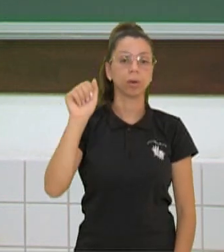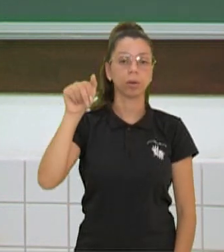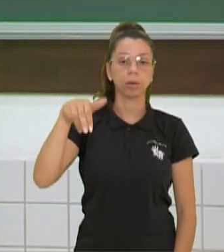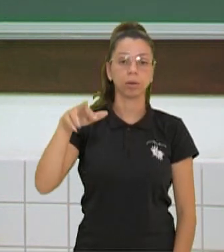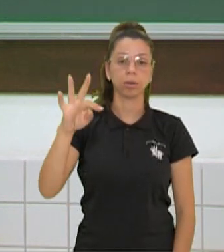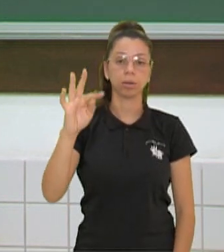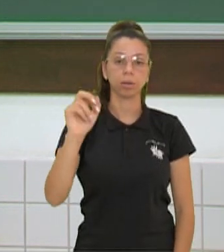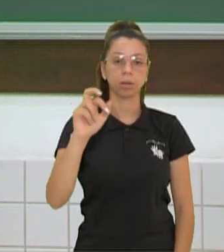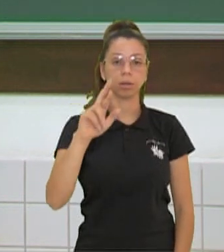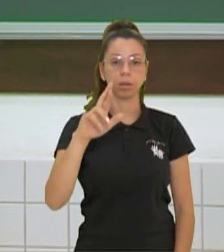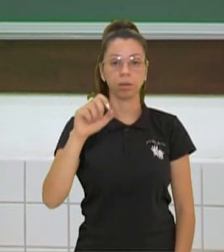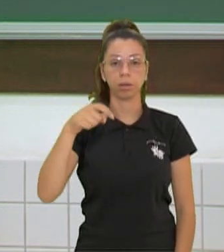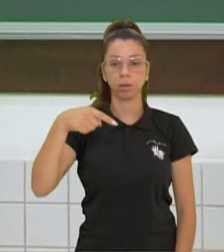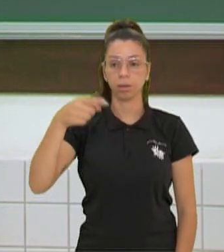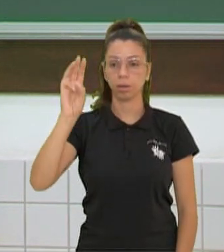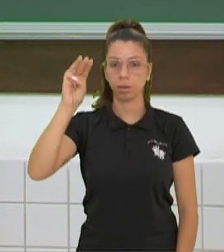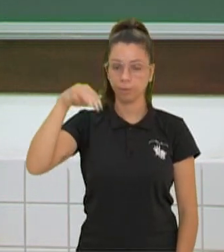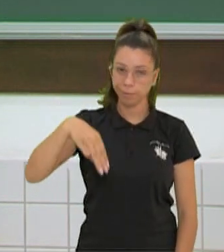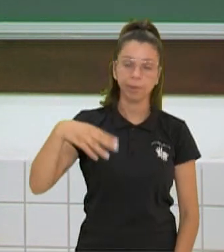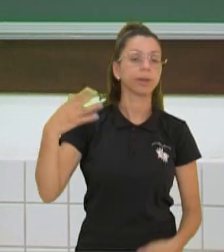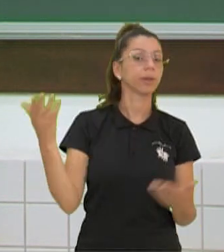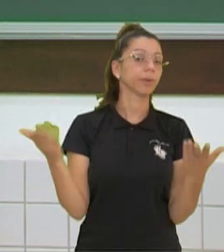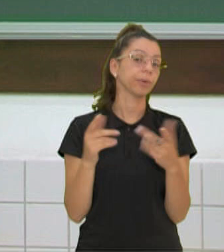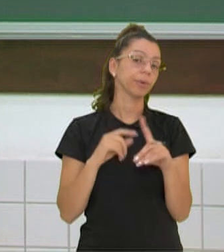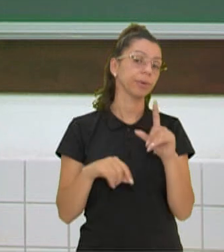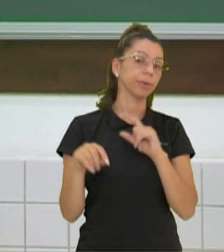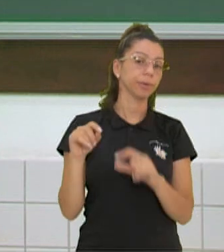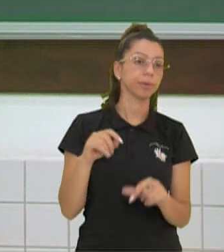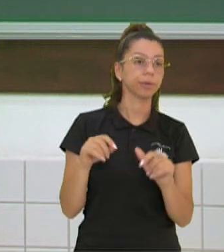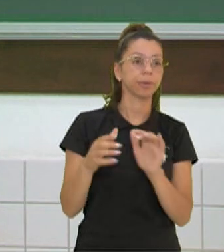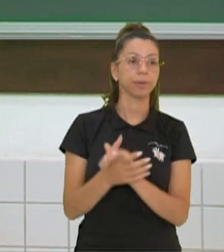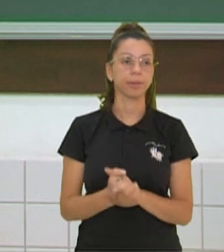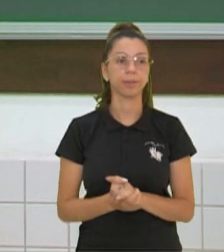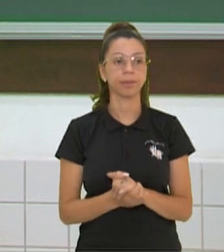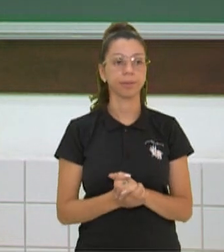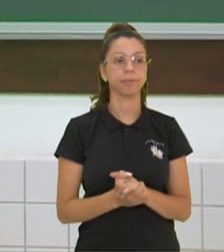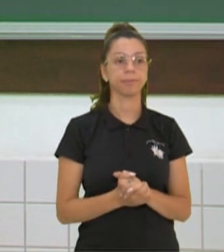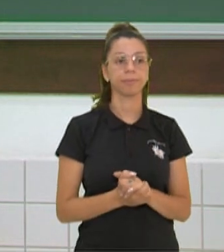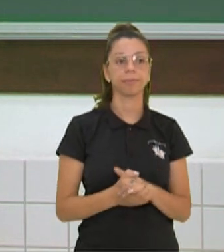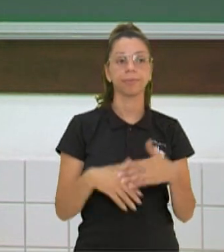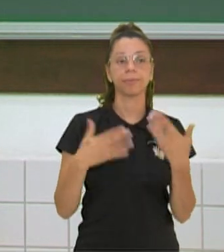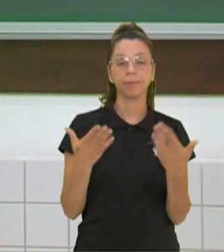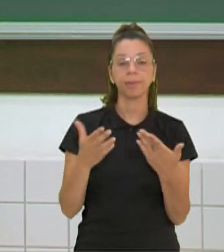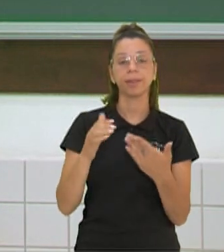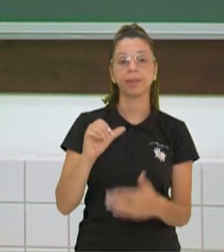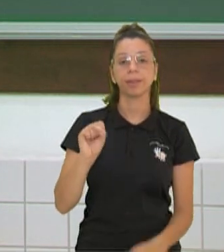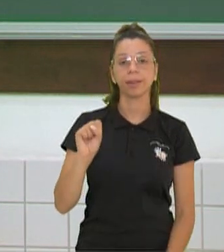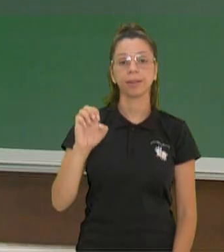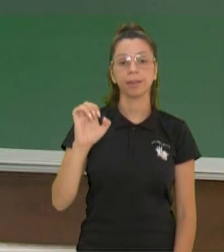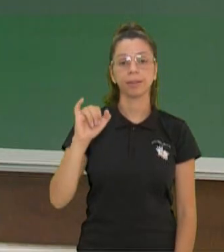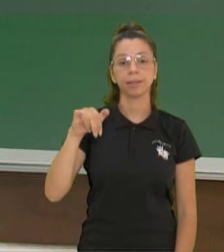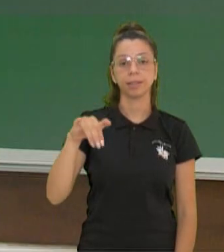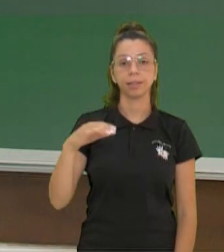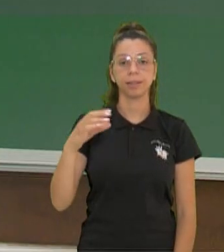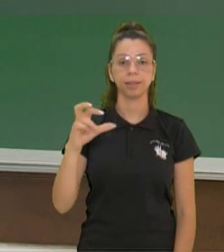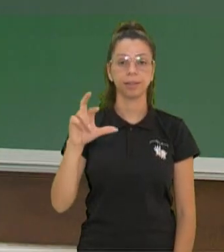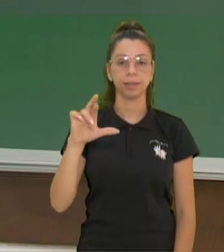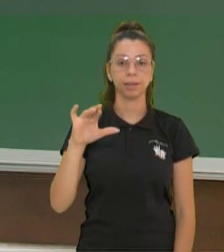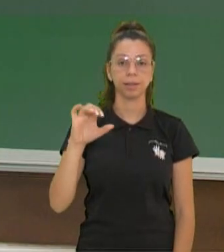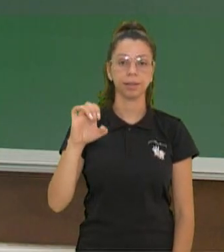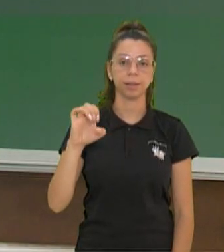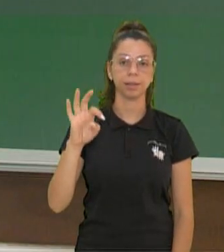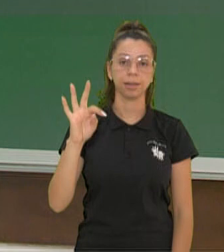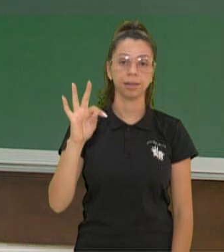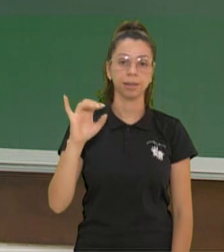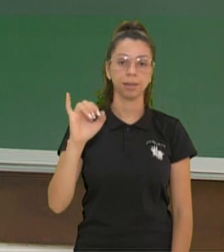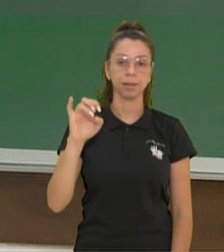coisa bacana, né? E hoje a gente vai falar sobre sincretismo cultural, olha só. Então, hoje vamos continuar a retomada de